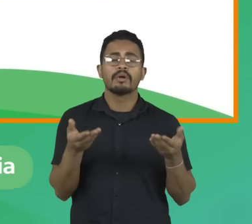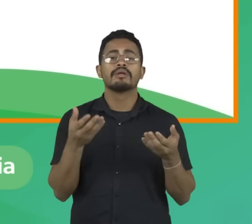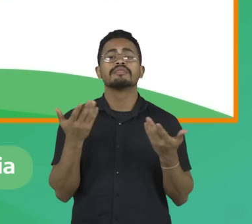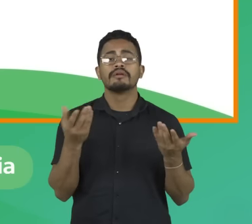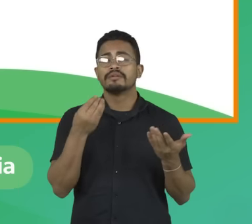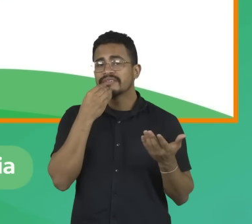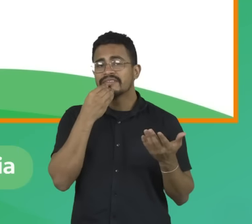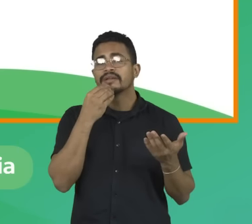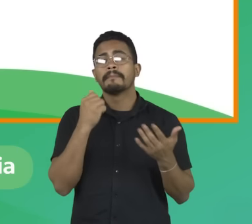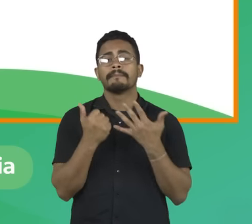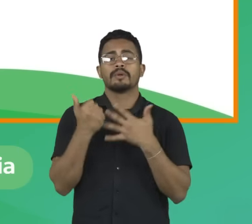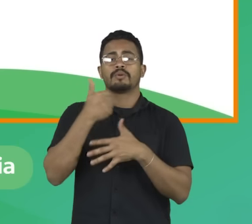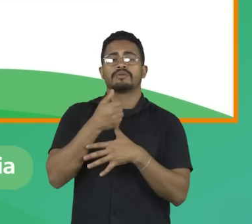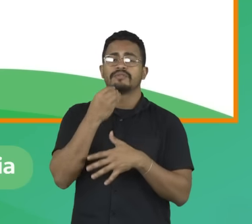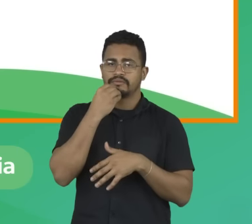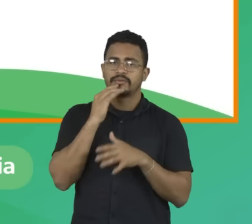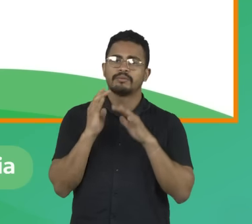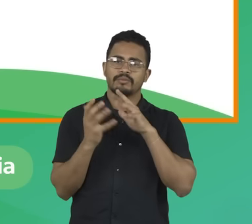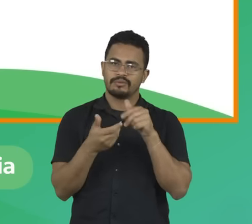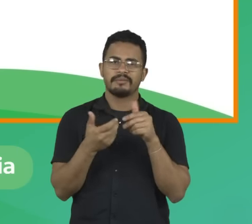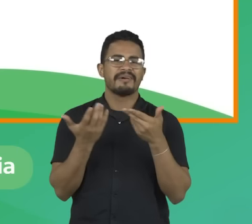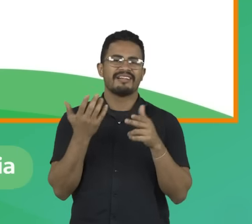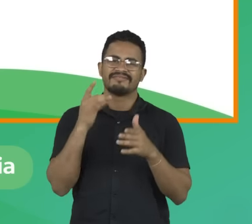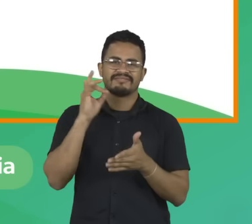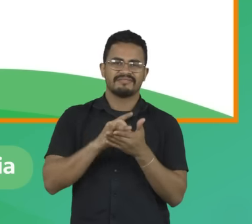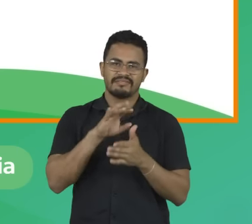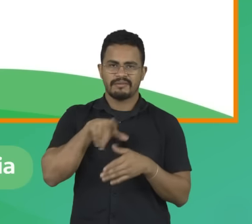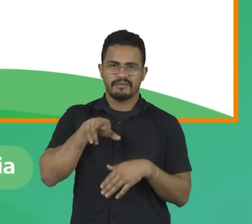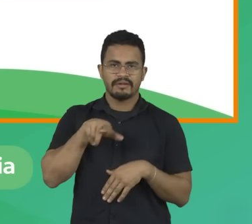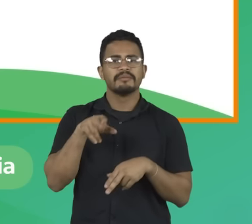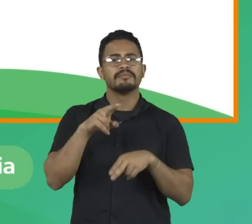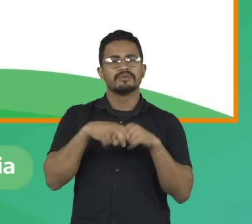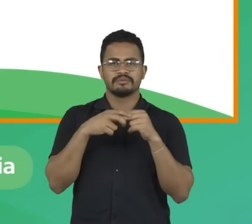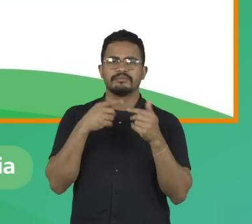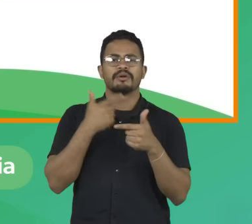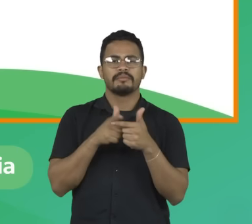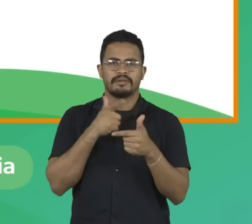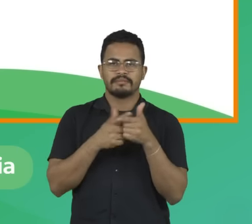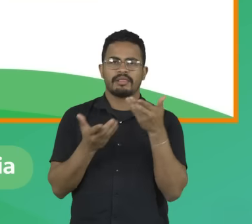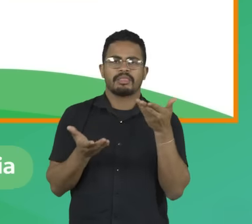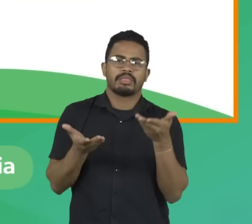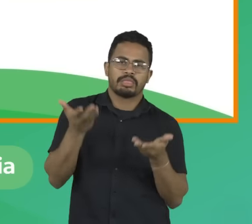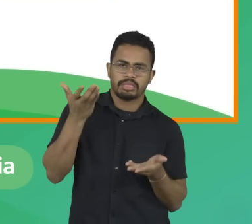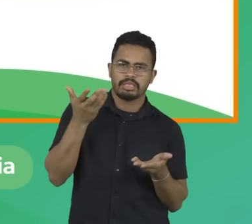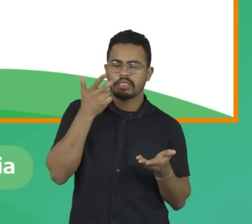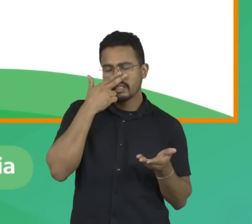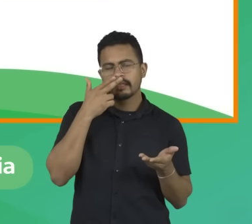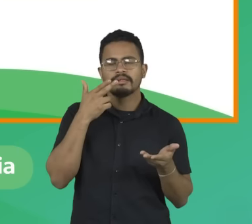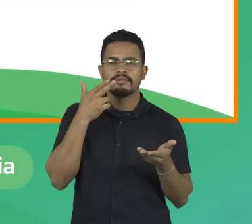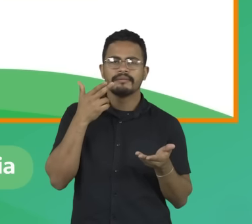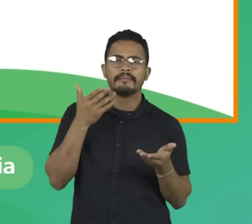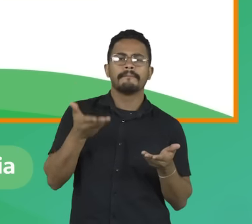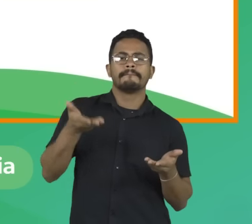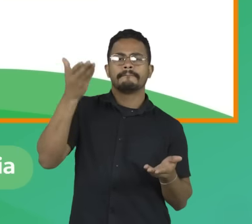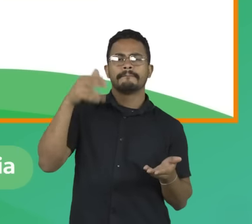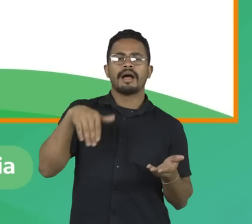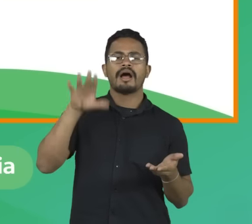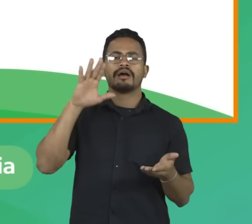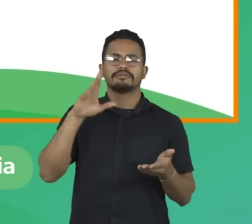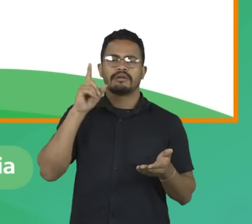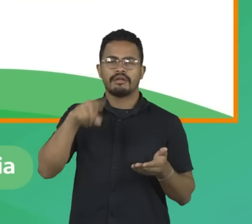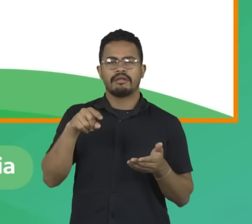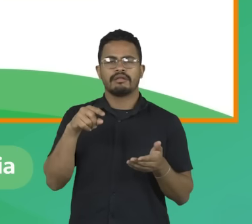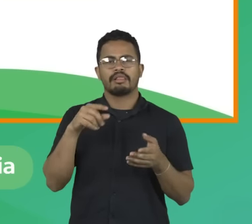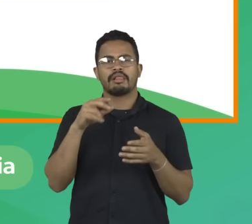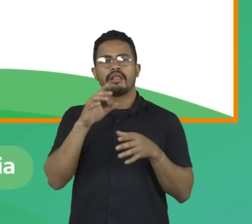na verdade ele não é. E a gente vê que o sistema linear pesa mais nessa balança, desequilibrando esse processo. Portanto, os recursos